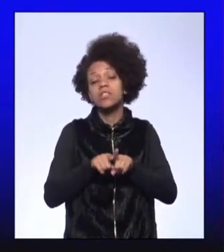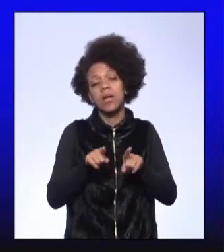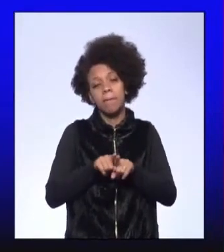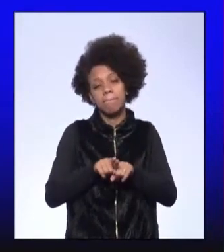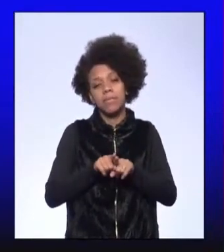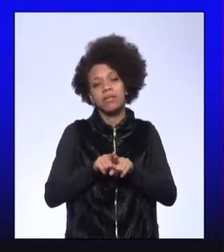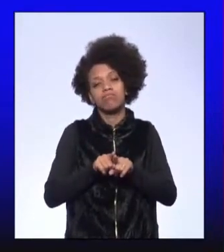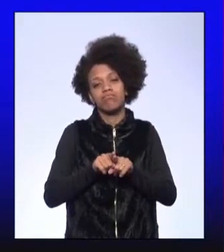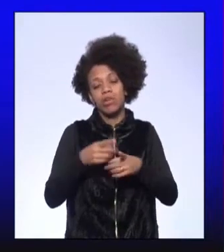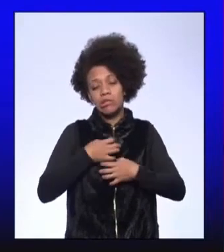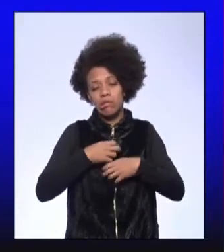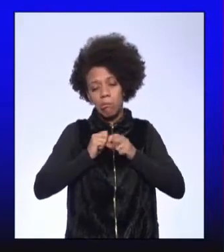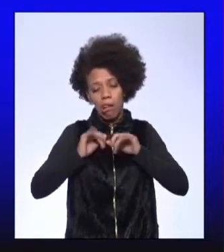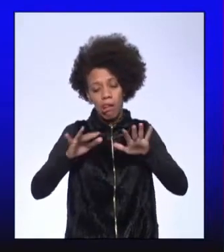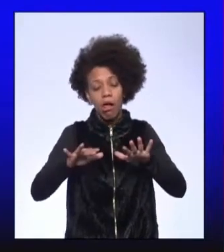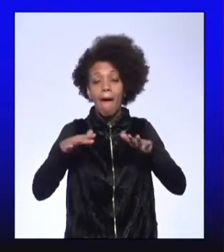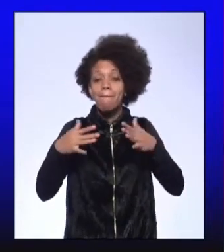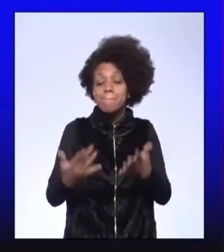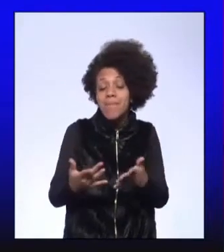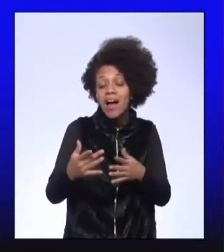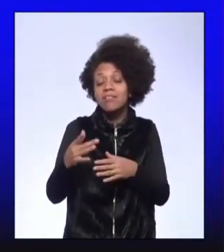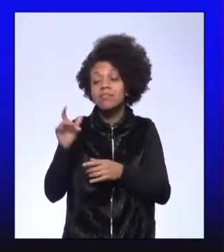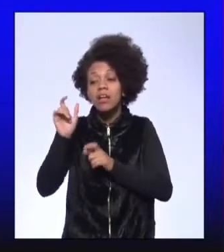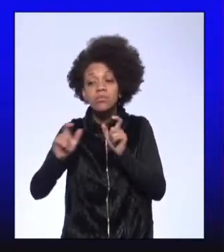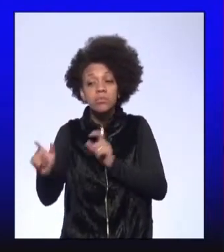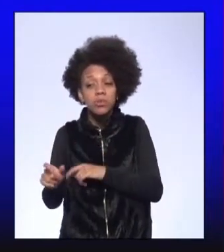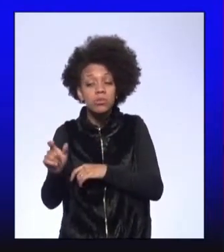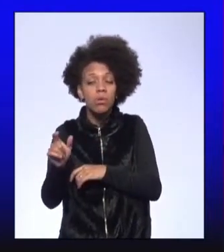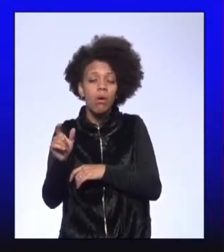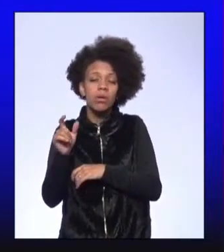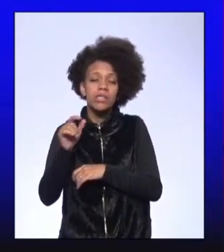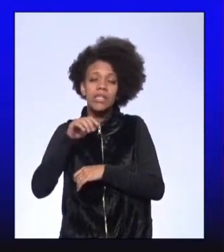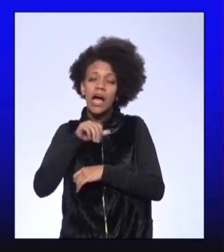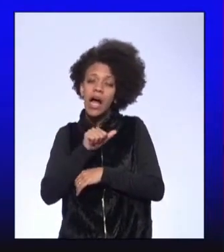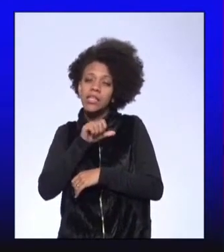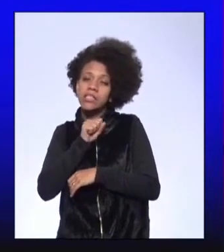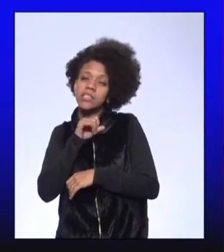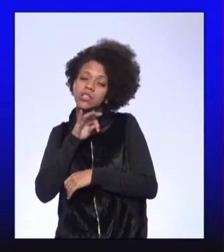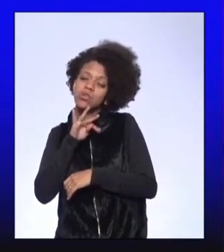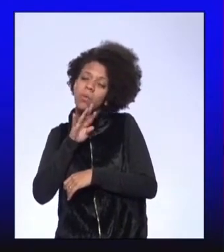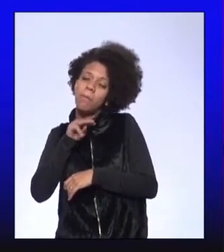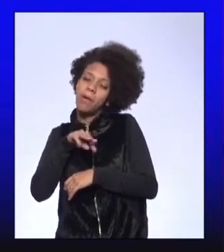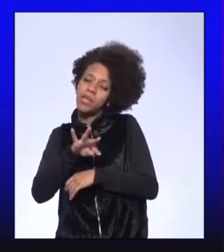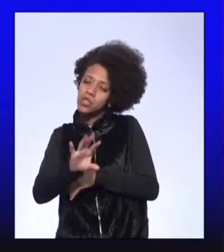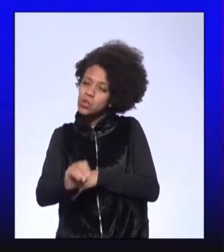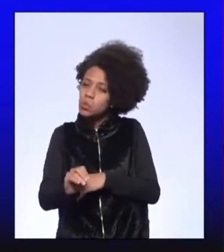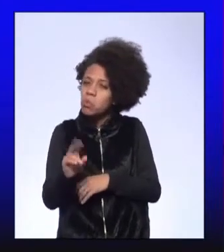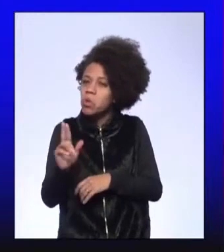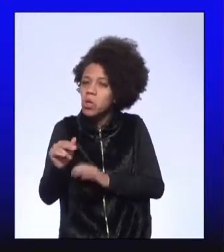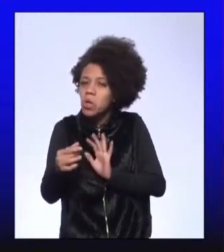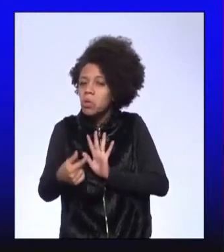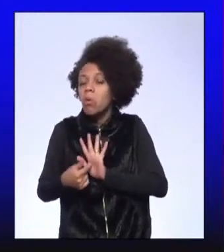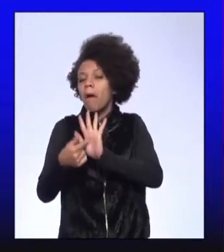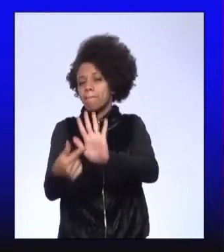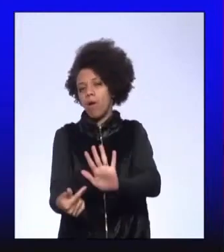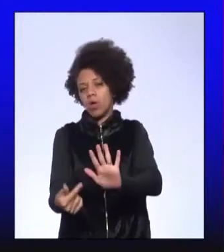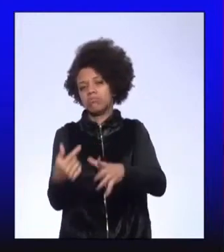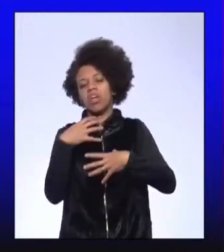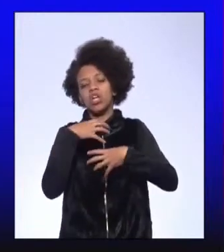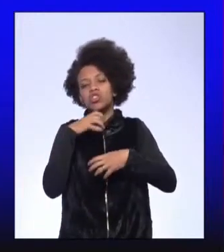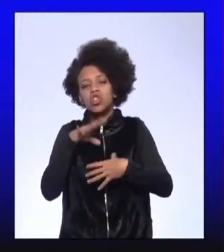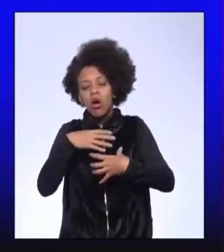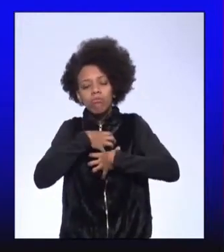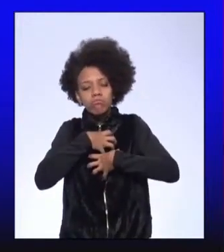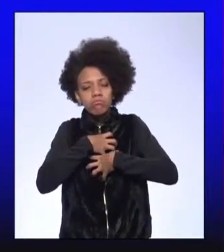proporção. Os casos leves e particularmente os assintomáticos, aqueles que nunca apresentam sintomas, a despeito